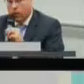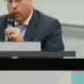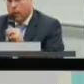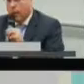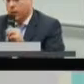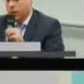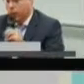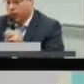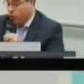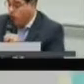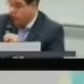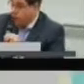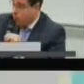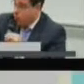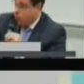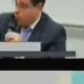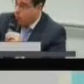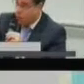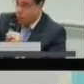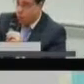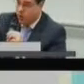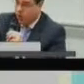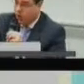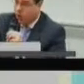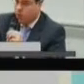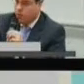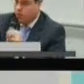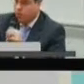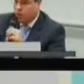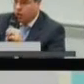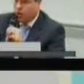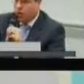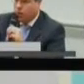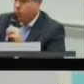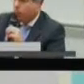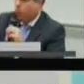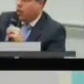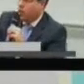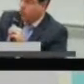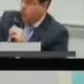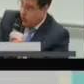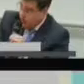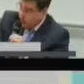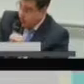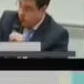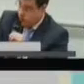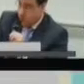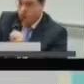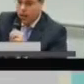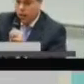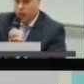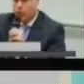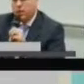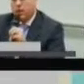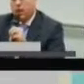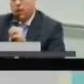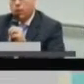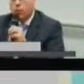no serviço, esse câncer pode estar mais avançado. Então, nós precisamos avançar ainda